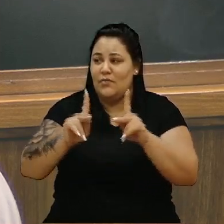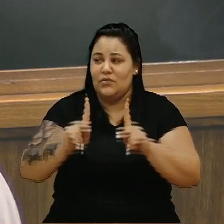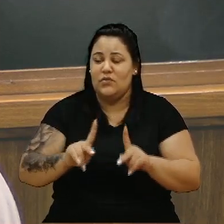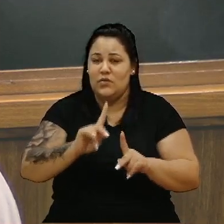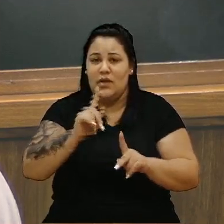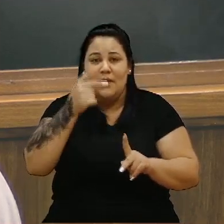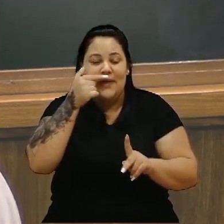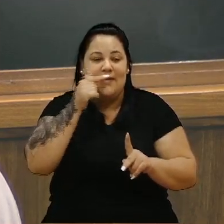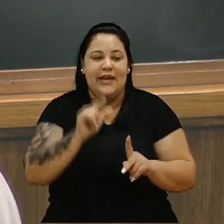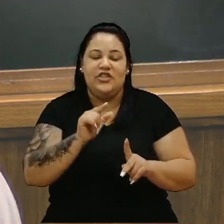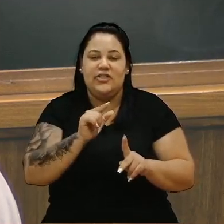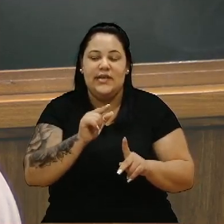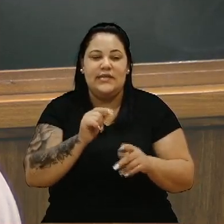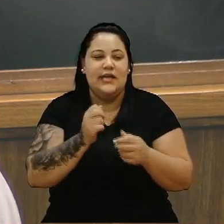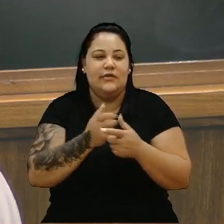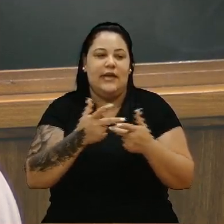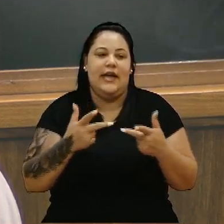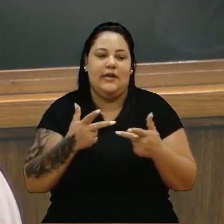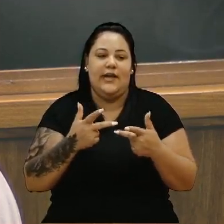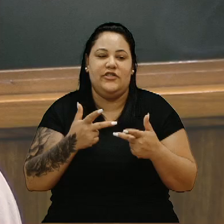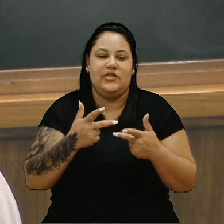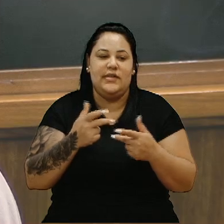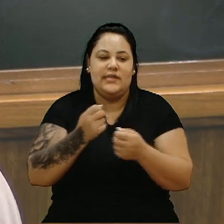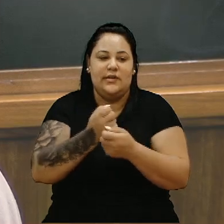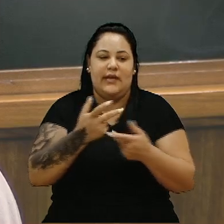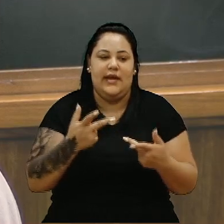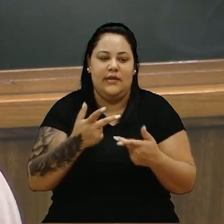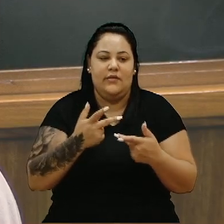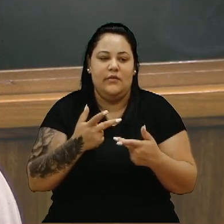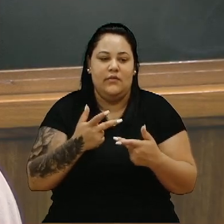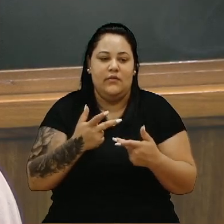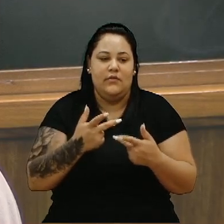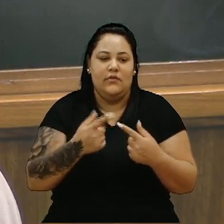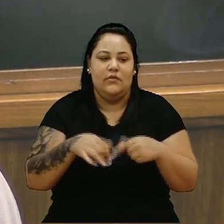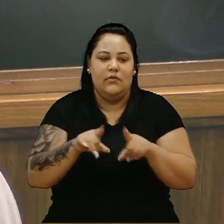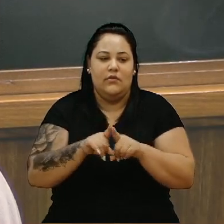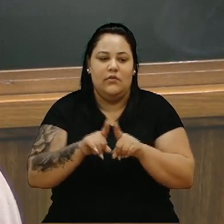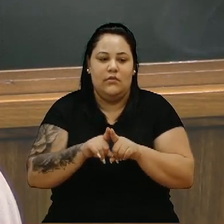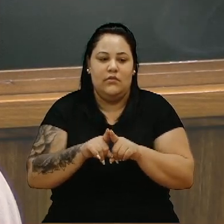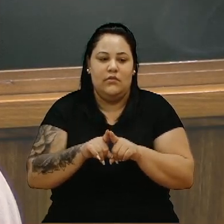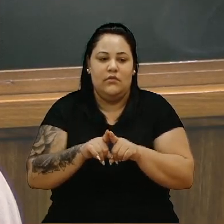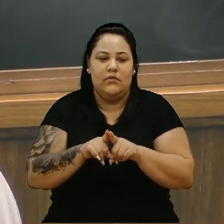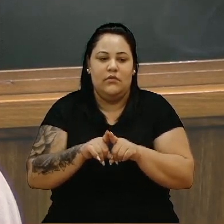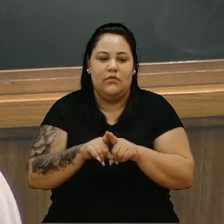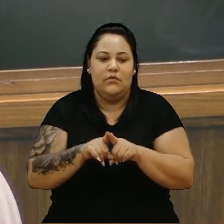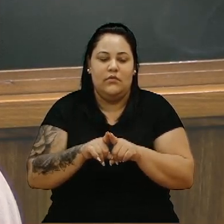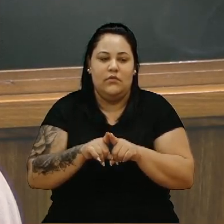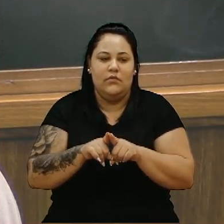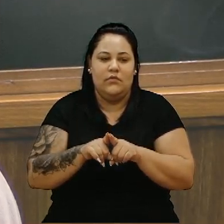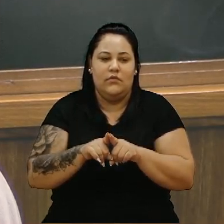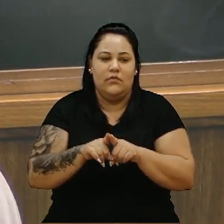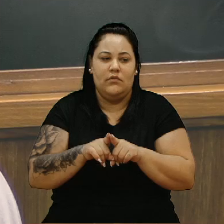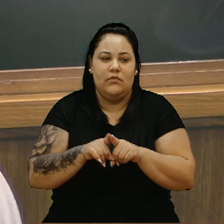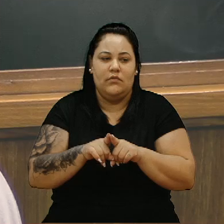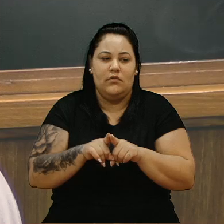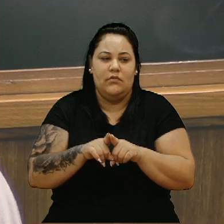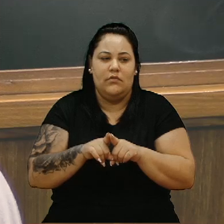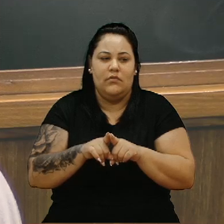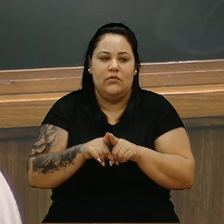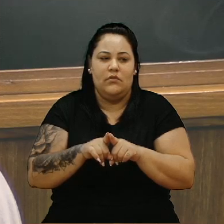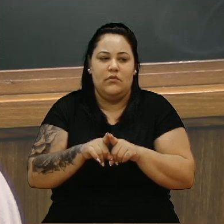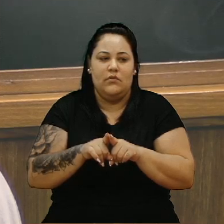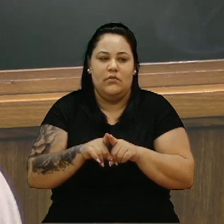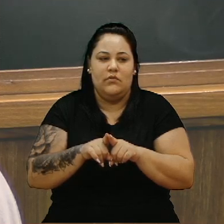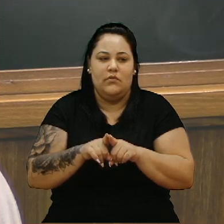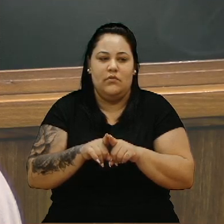serviços básicos, como a ambulância. Trago aqui um exemplo do bairro Recanto das Cascatas, do loteamento Recanto das Cascatas.